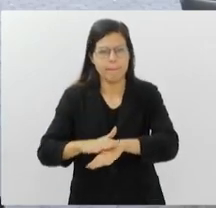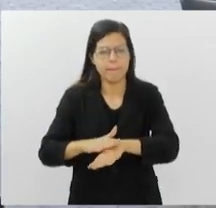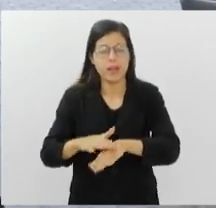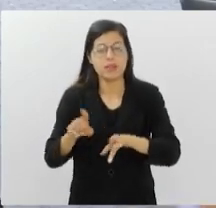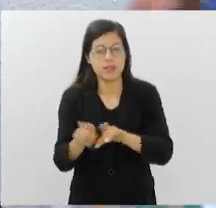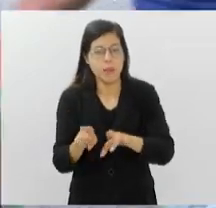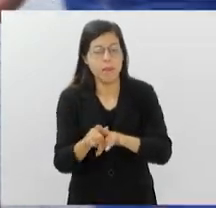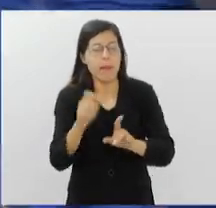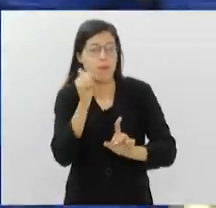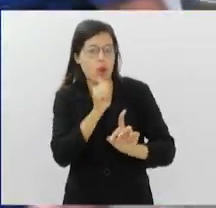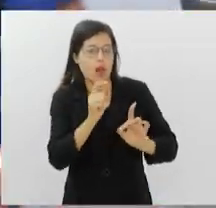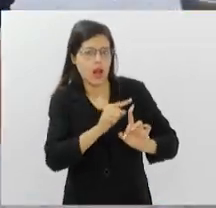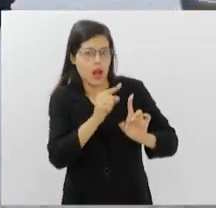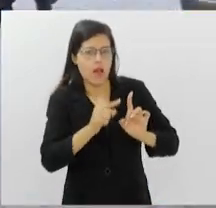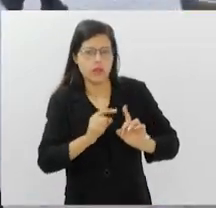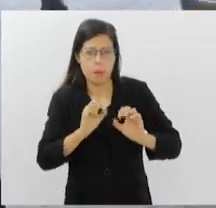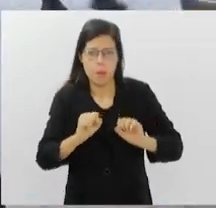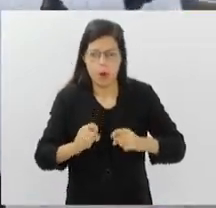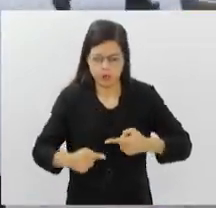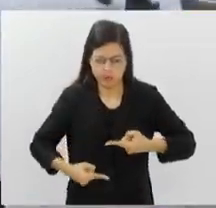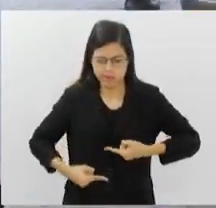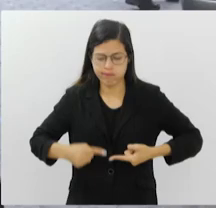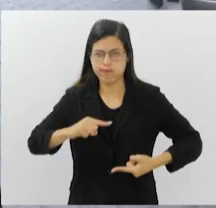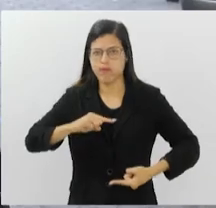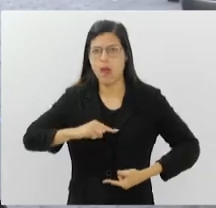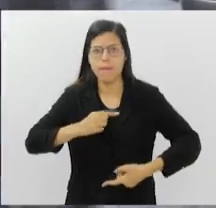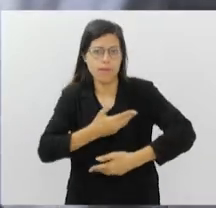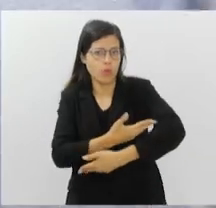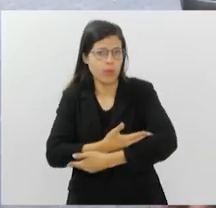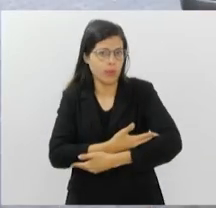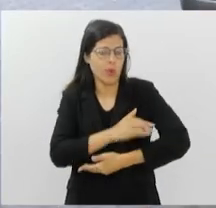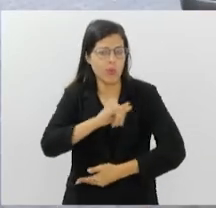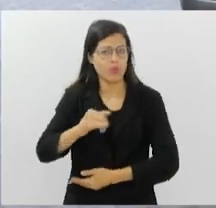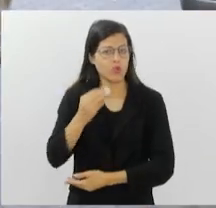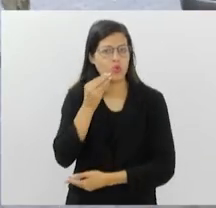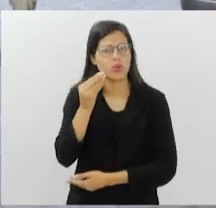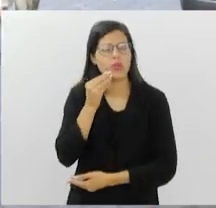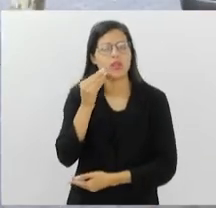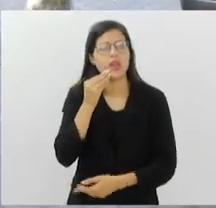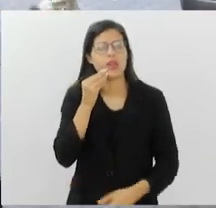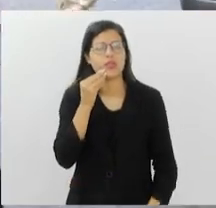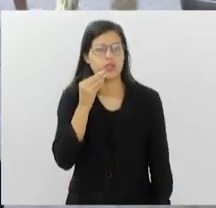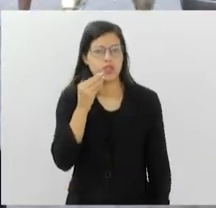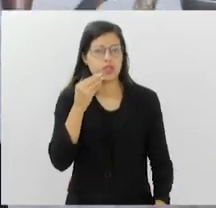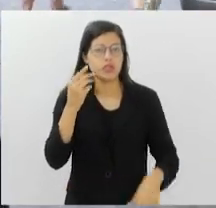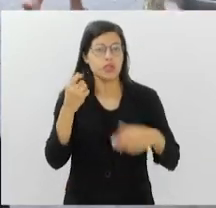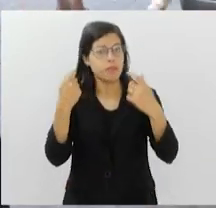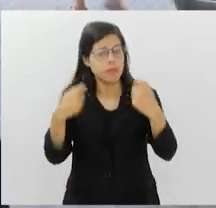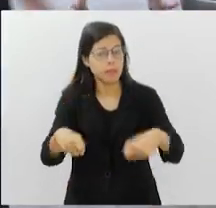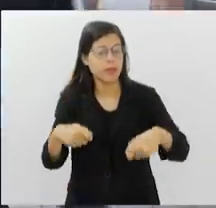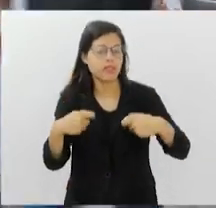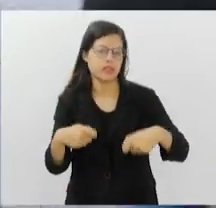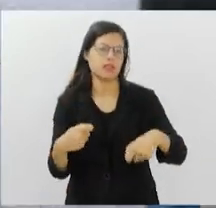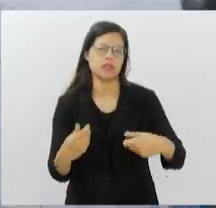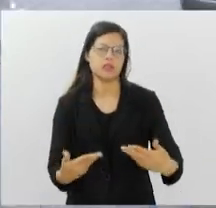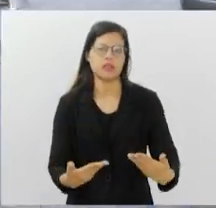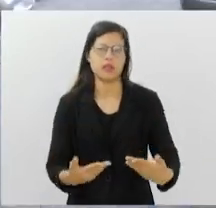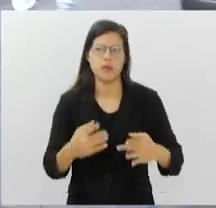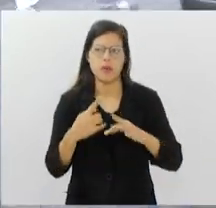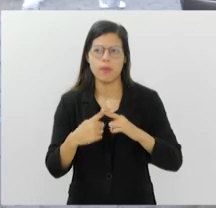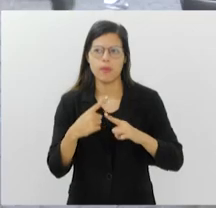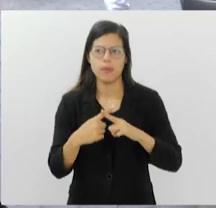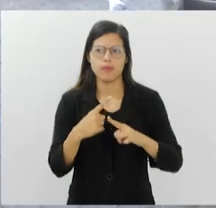passar para o bebê. Então é uma oportunidade muito grande e uma necessidade. Por